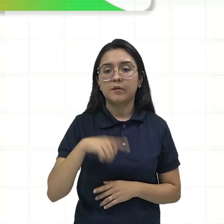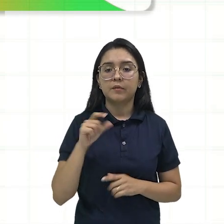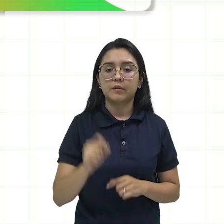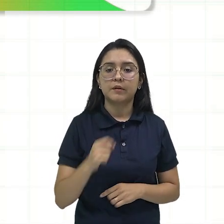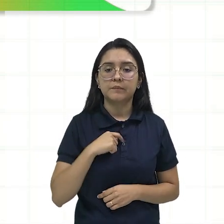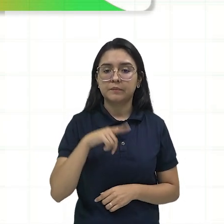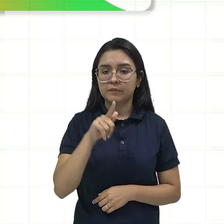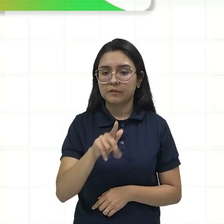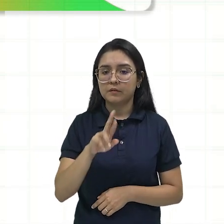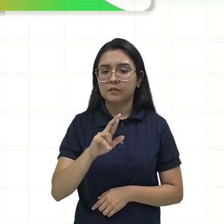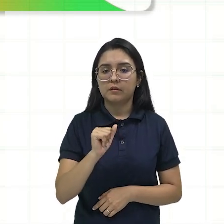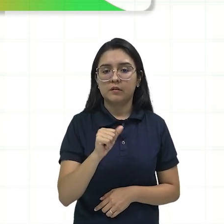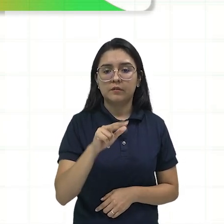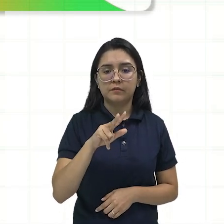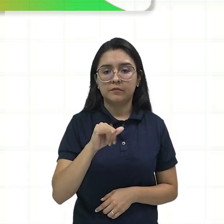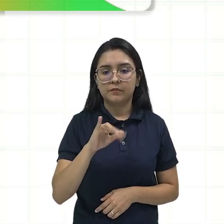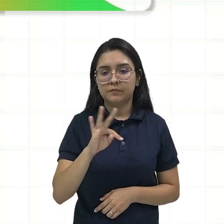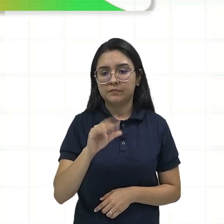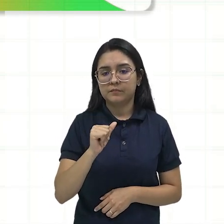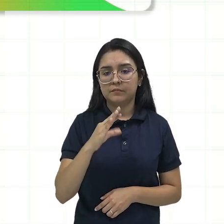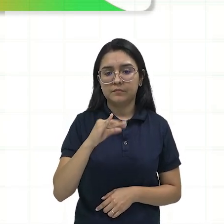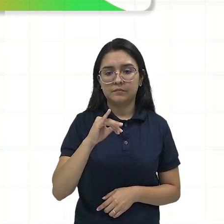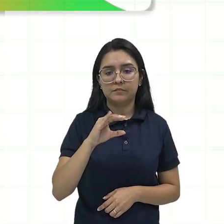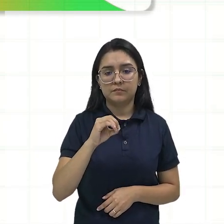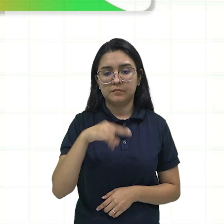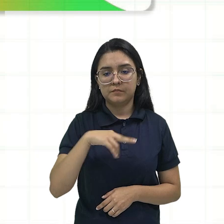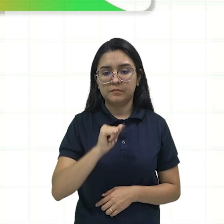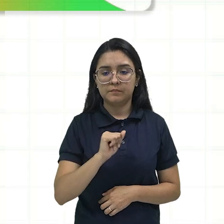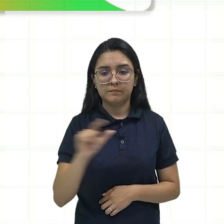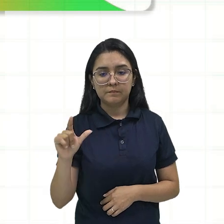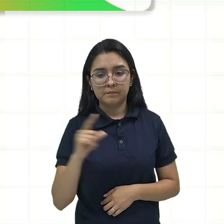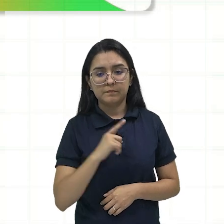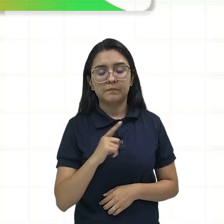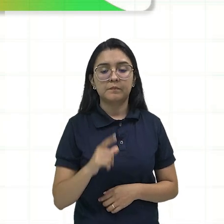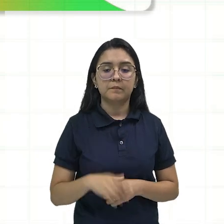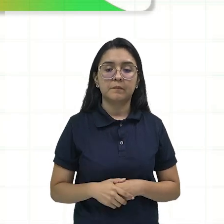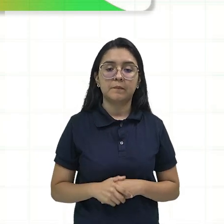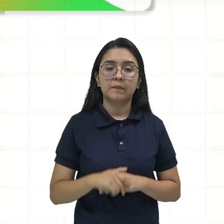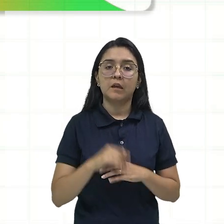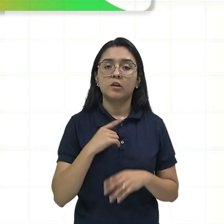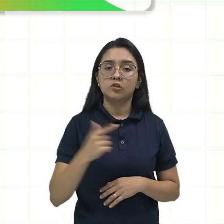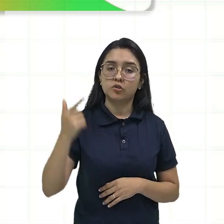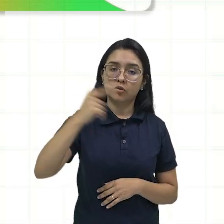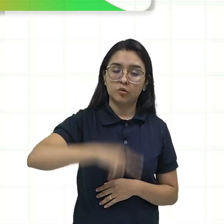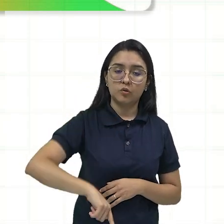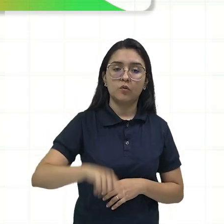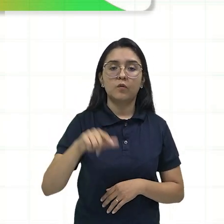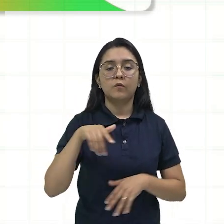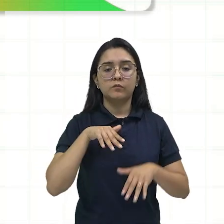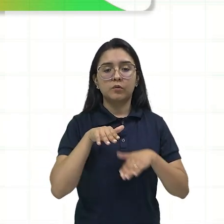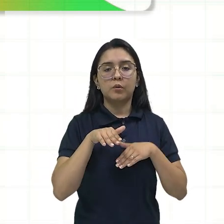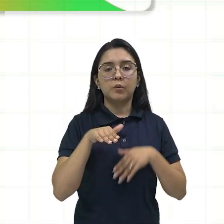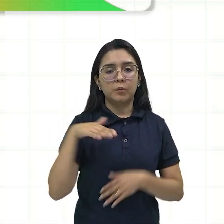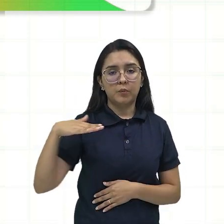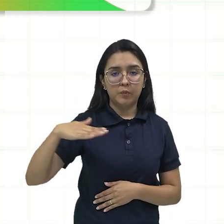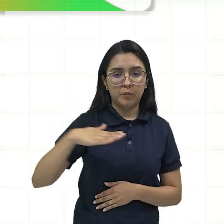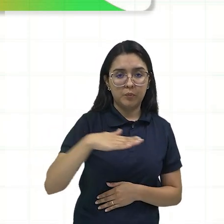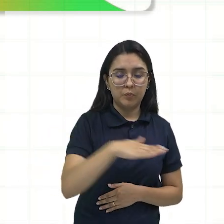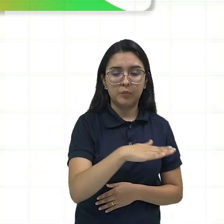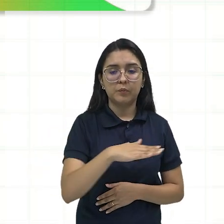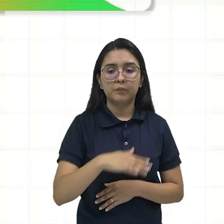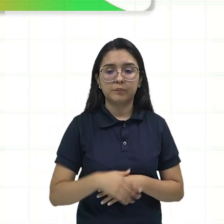da gravidade, certo? E quando esse carro ele volta a se movimentar, a energia